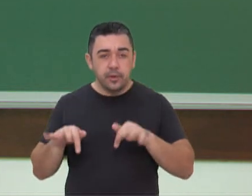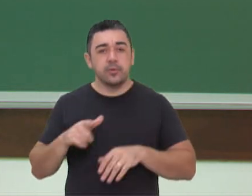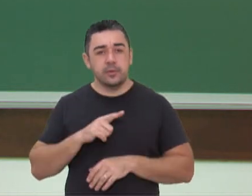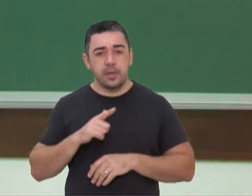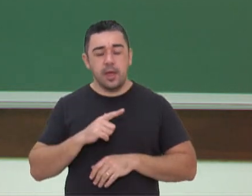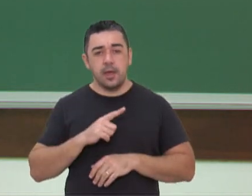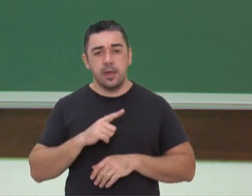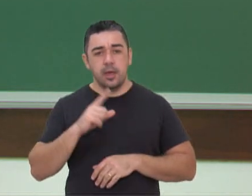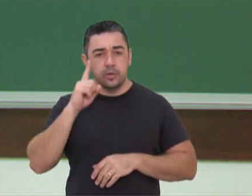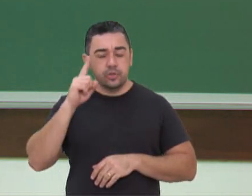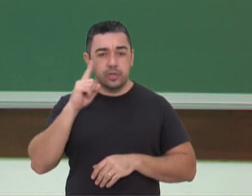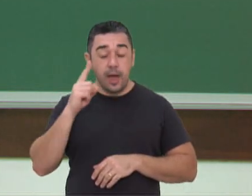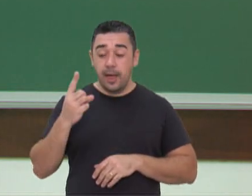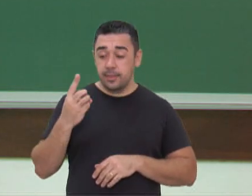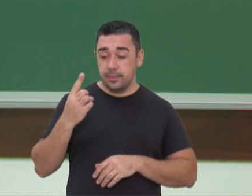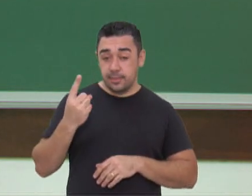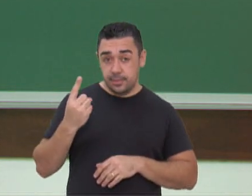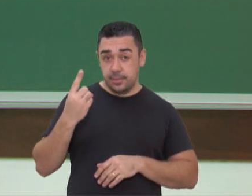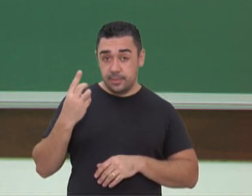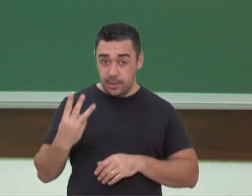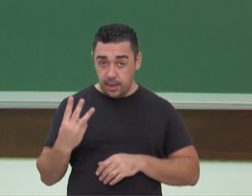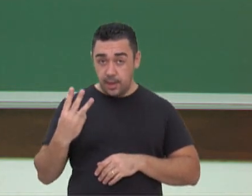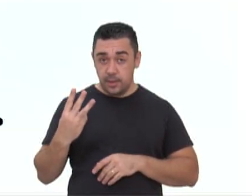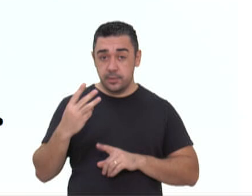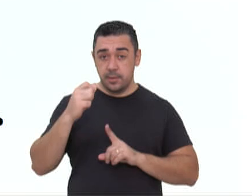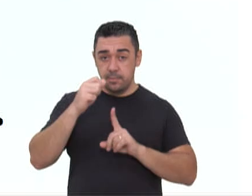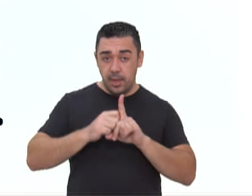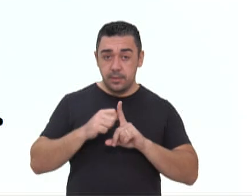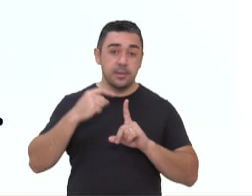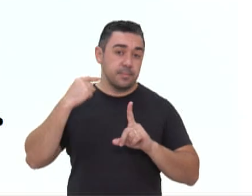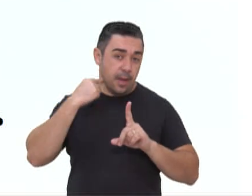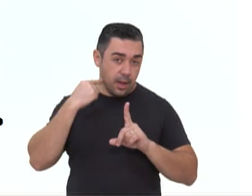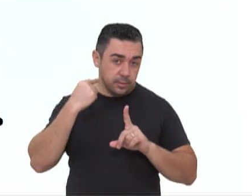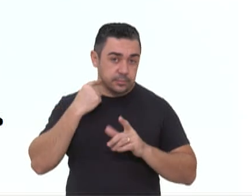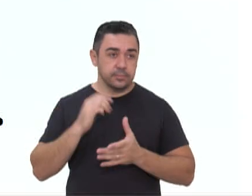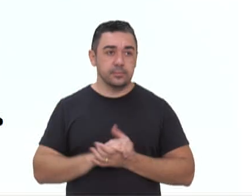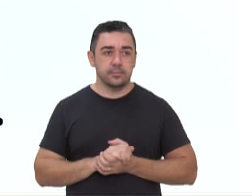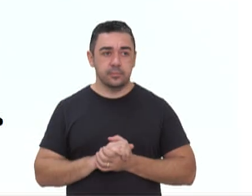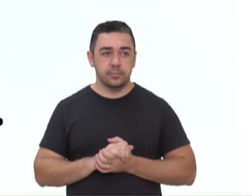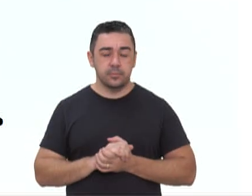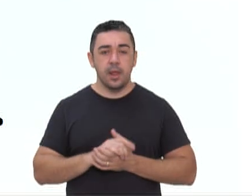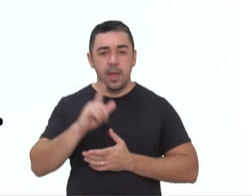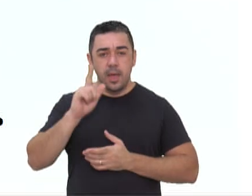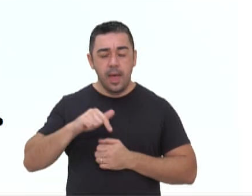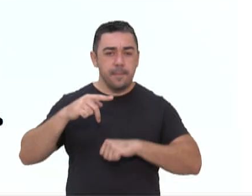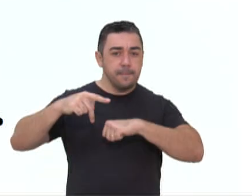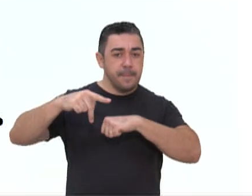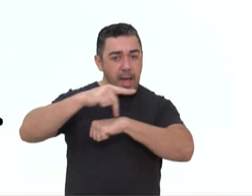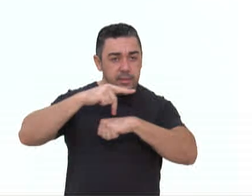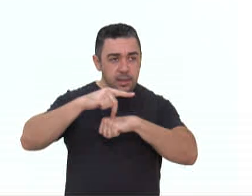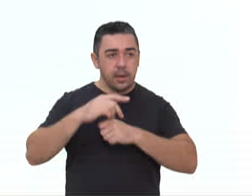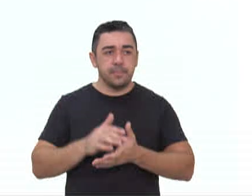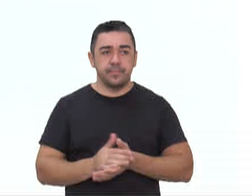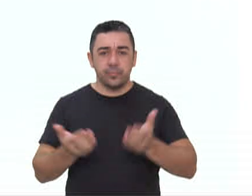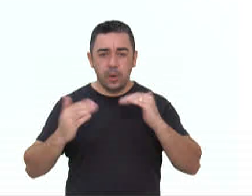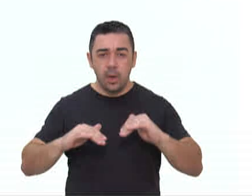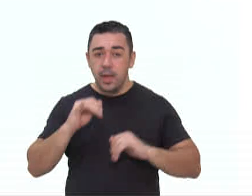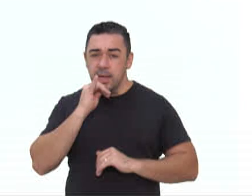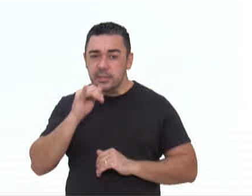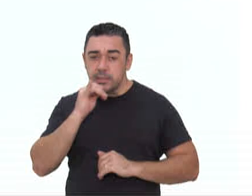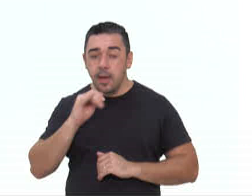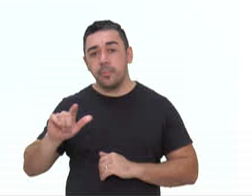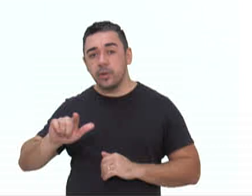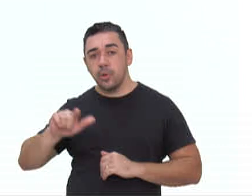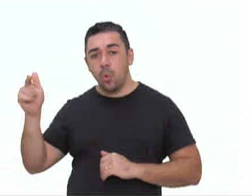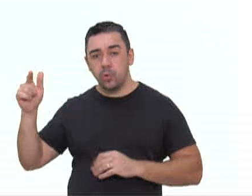de maio, comemorando exatamente a data da Lei Áurea. O jornal A Pátria ou o jornal O Exemplo, entre outros.